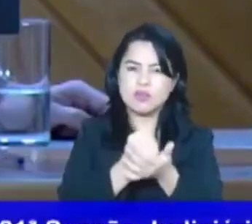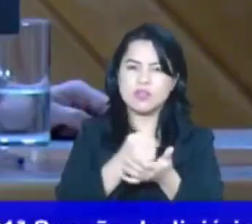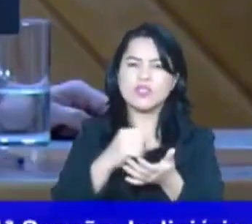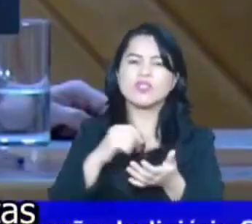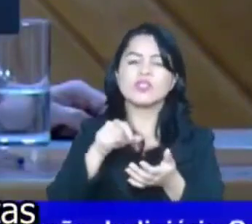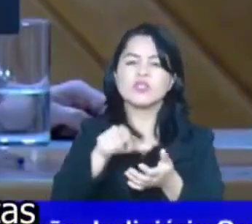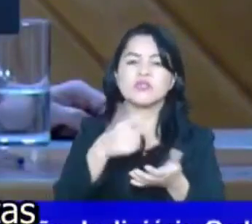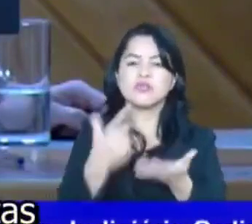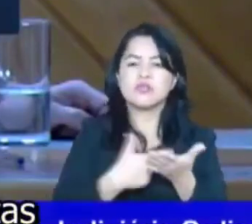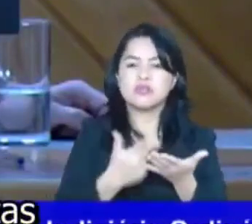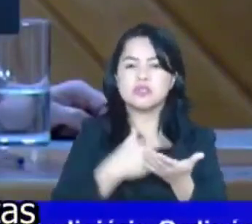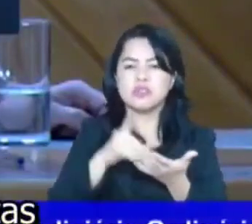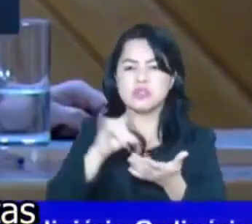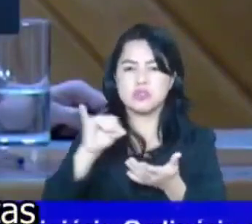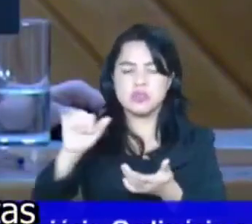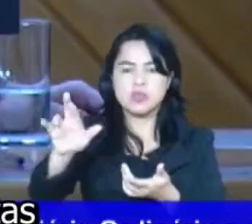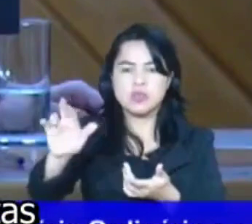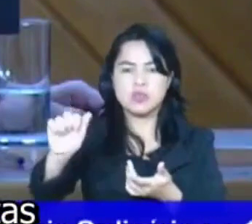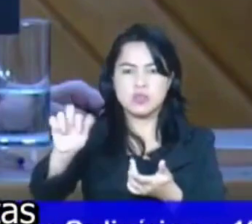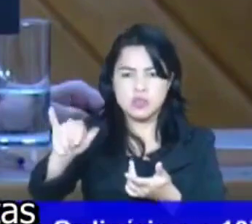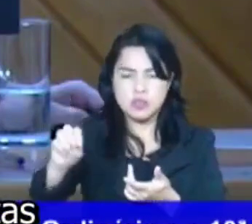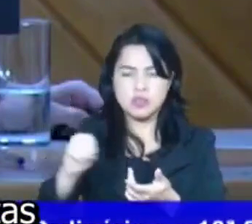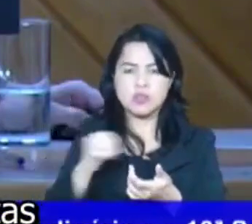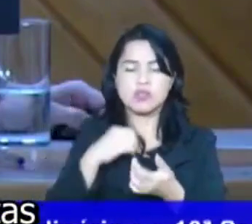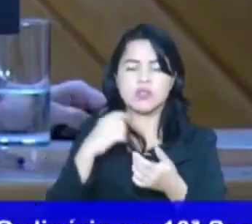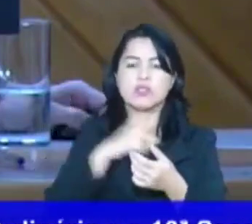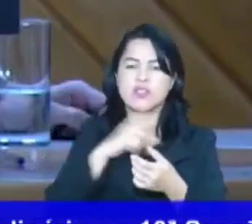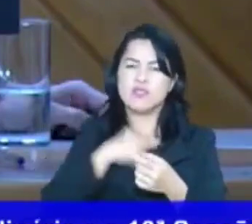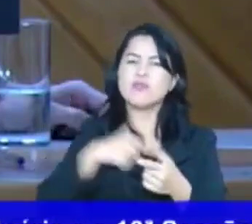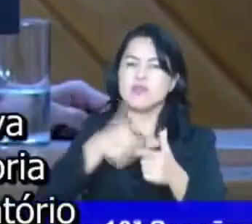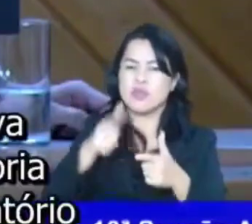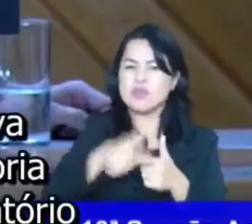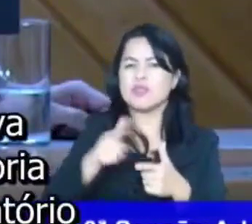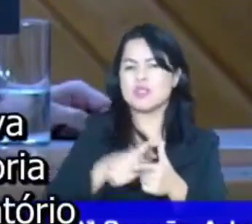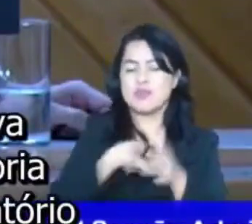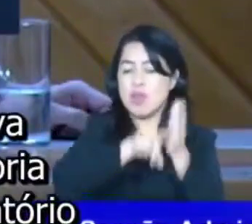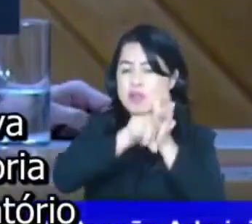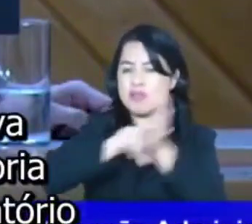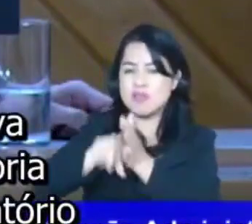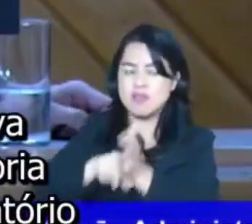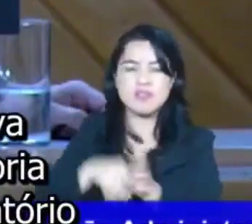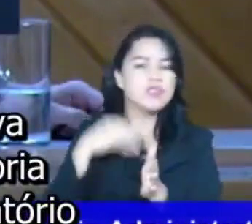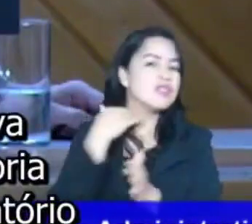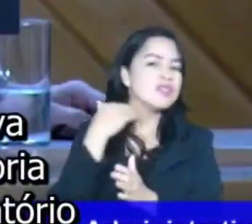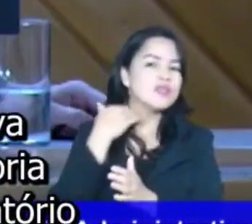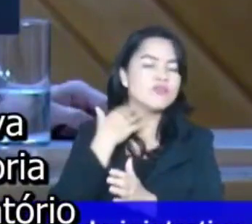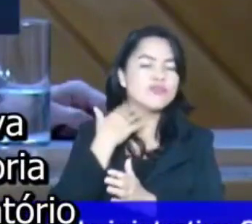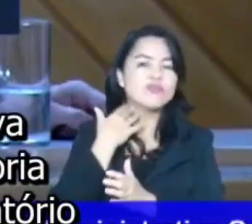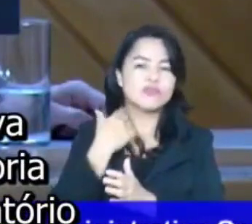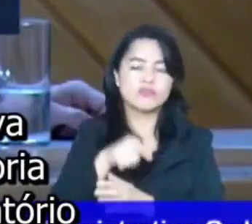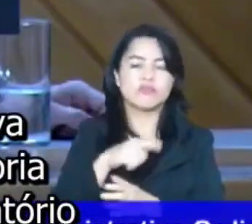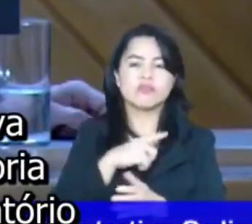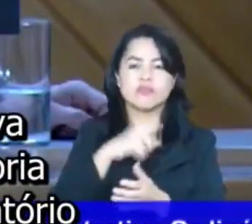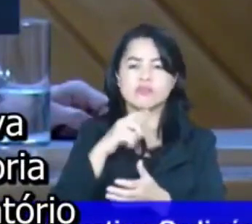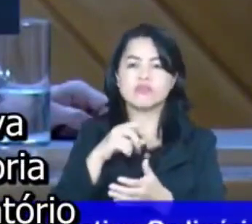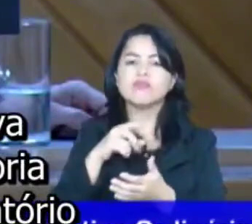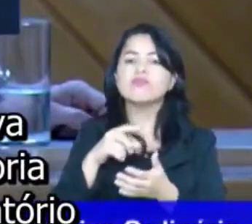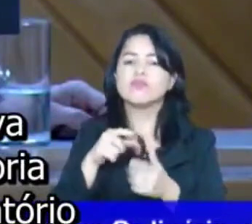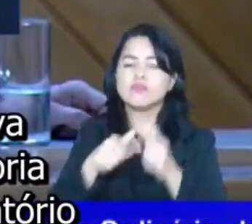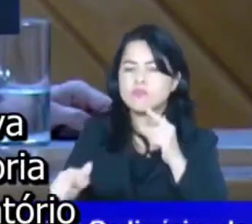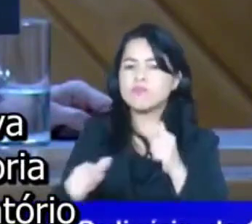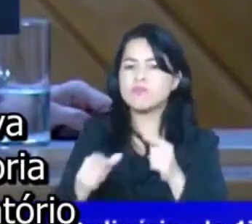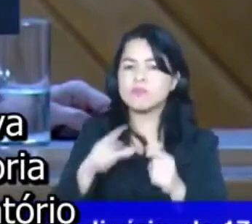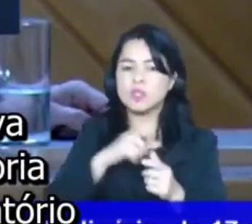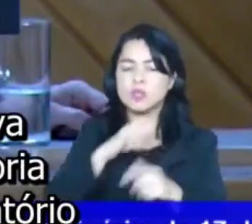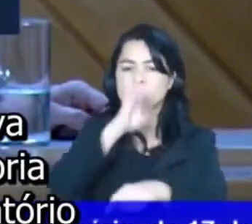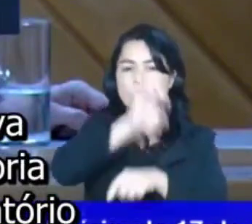diário, inexistindo, portanto, prejuízo para análise das contas. Em razão disso, requereu a aprovação com ressalva das contas. Instada